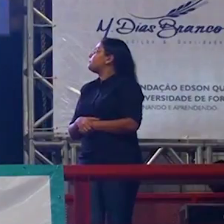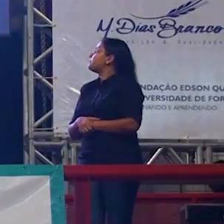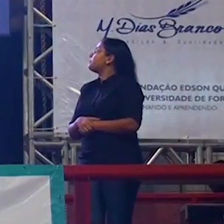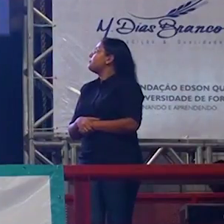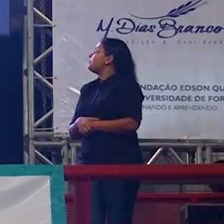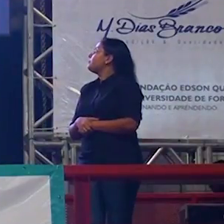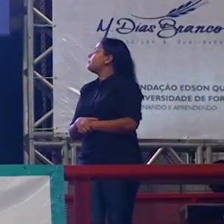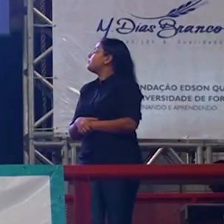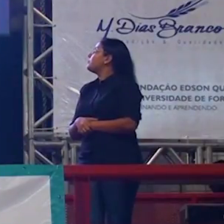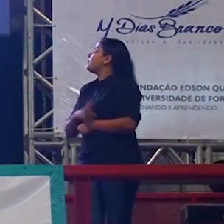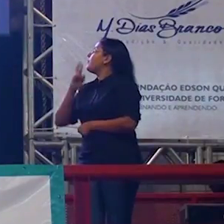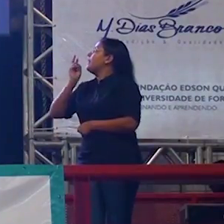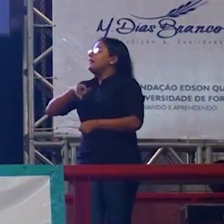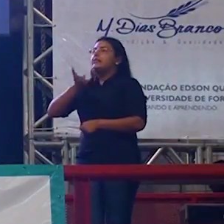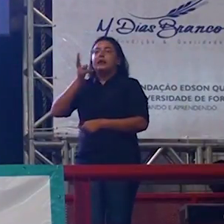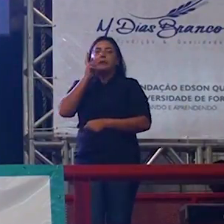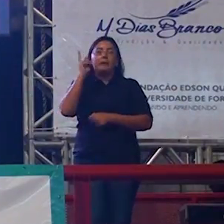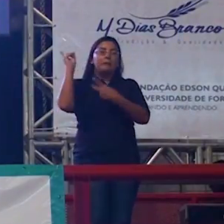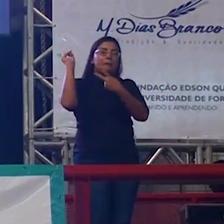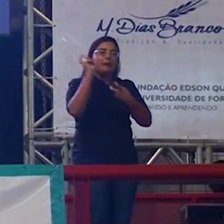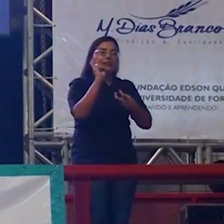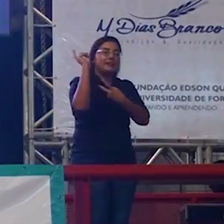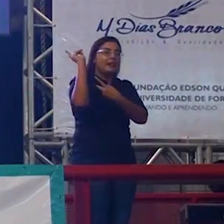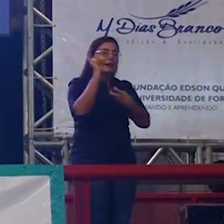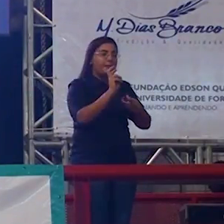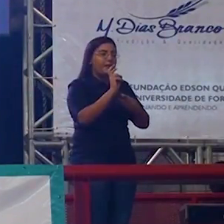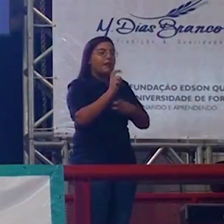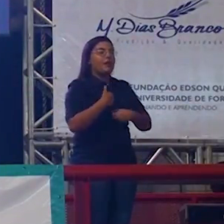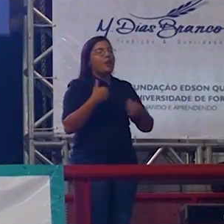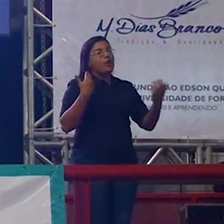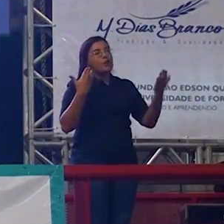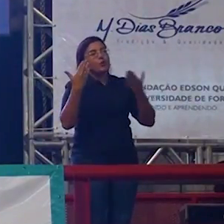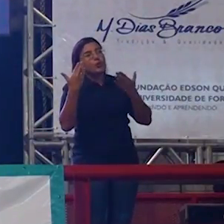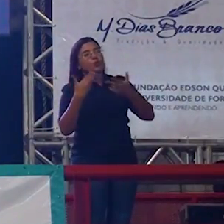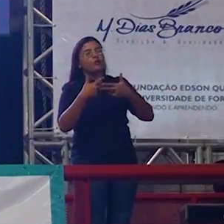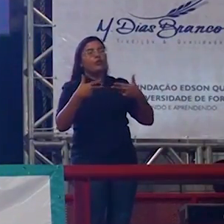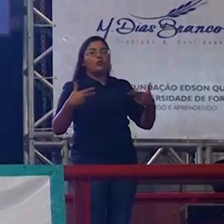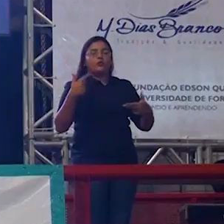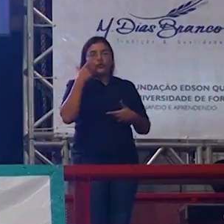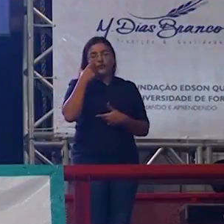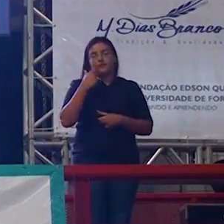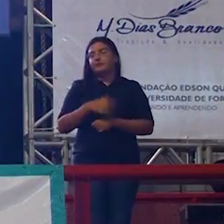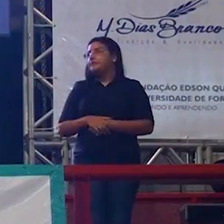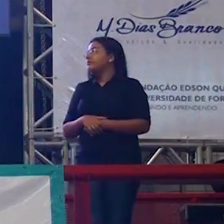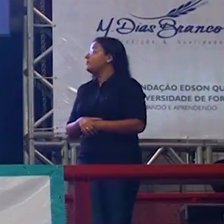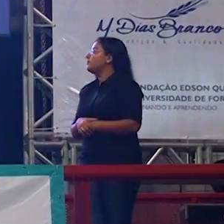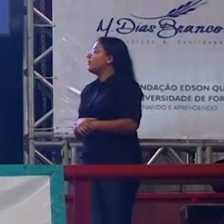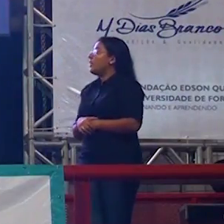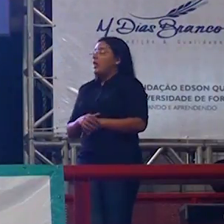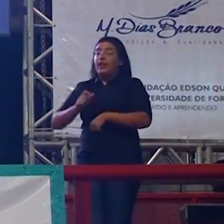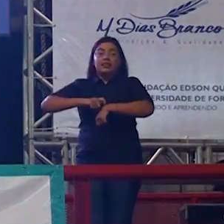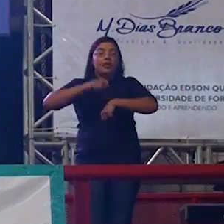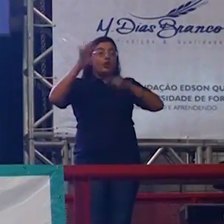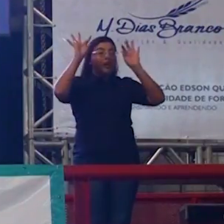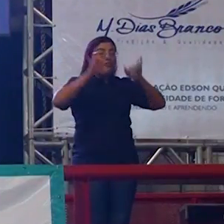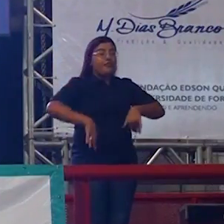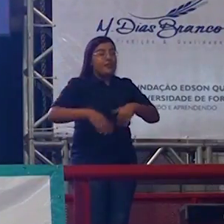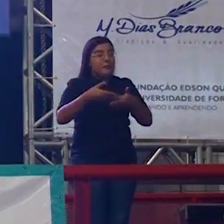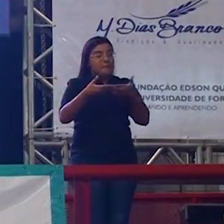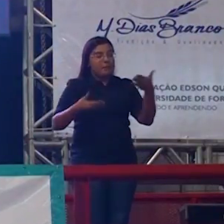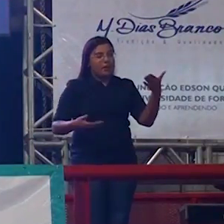códigos, ó. Sempre que tinha uma exclamação, significa que eu fiquei em dúvida entre 2 itens. E aí, quando termina a prova, se sobrar